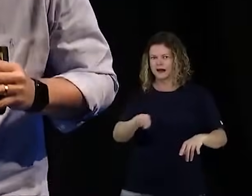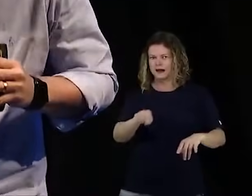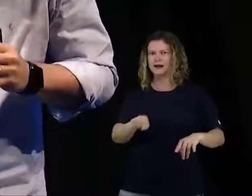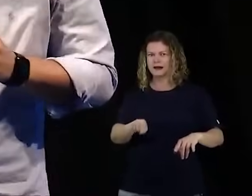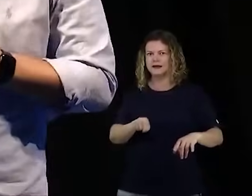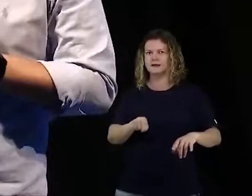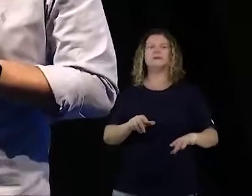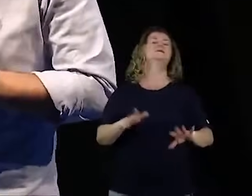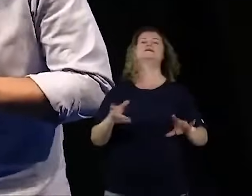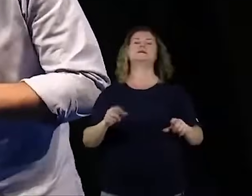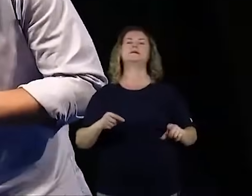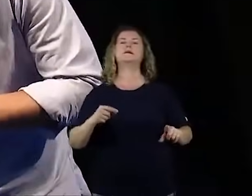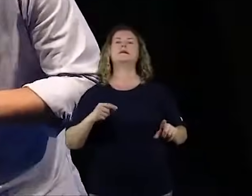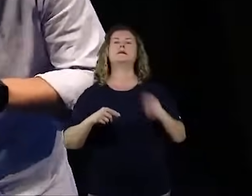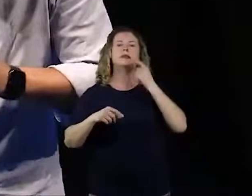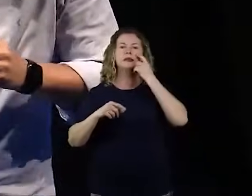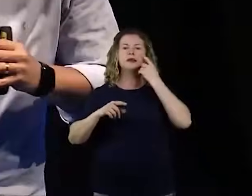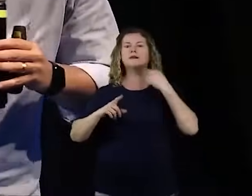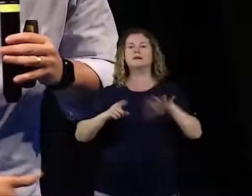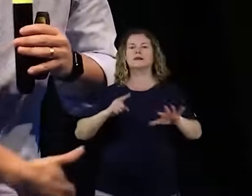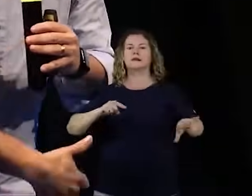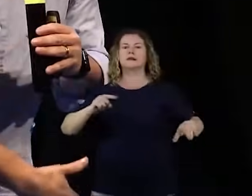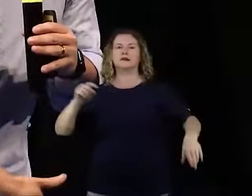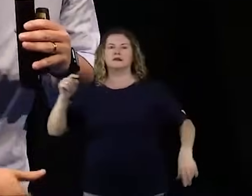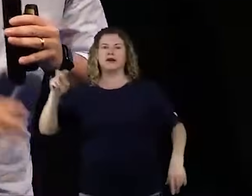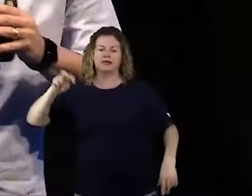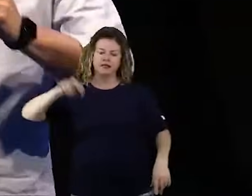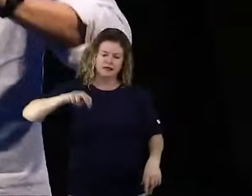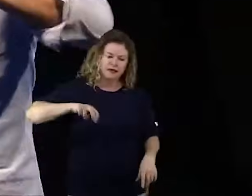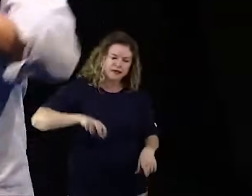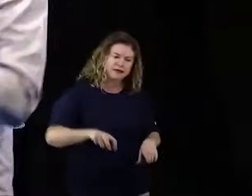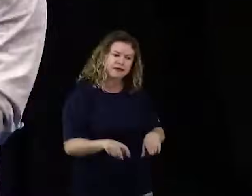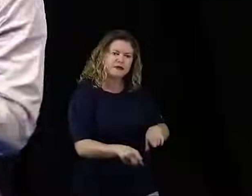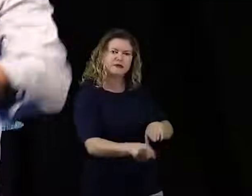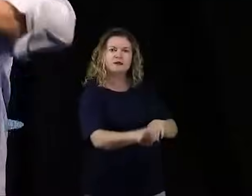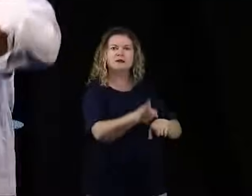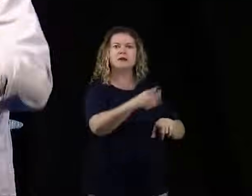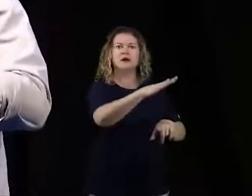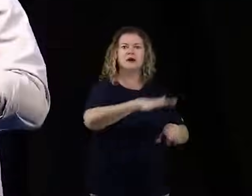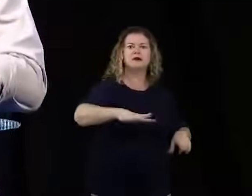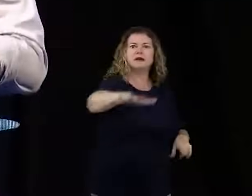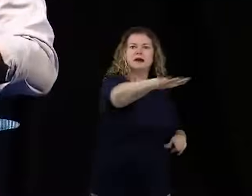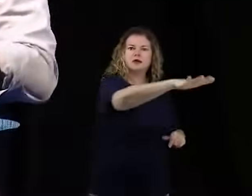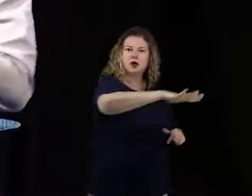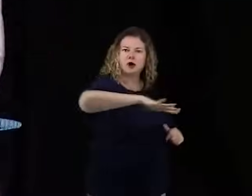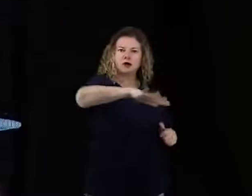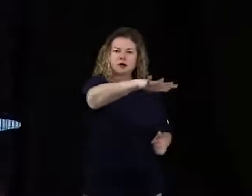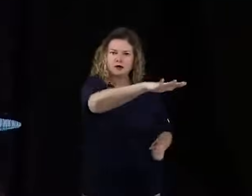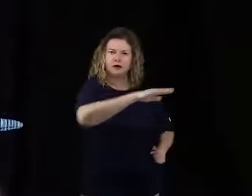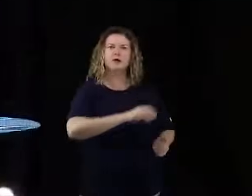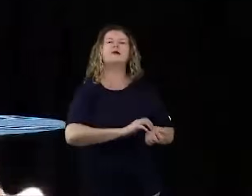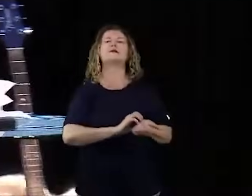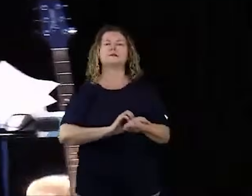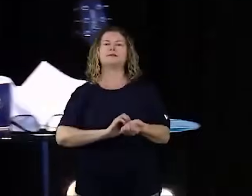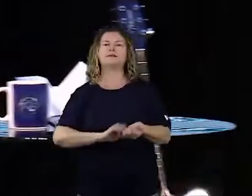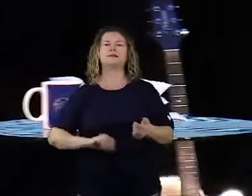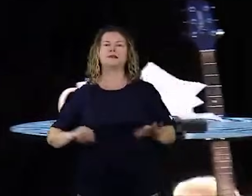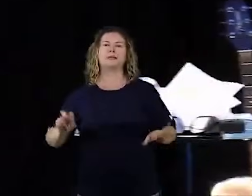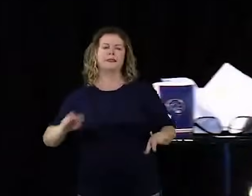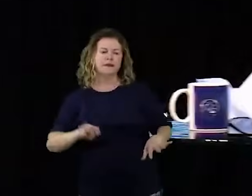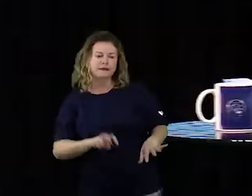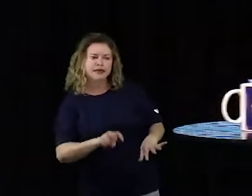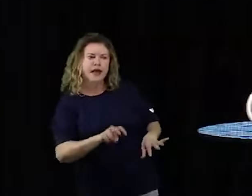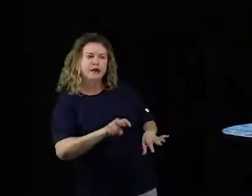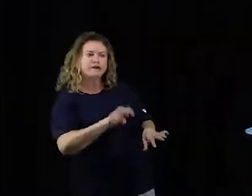território da Palestina você vai indo descer mais você vai para Hebron na verdade deixa eu virar o mapa aqui se você subir mais né tá na minha cabeça